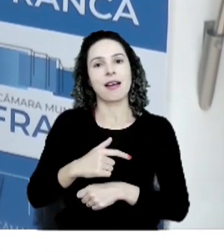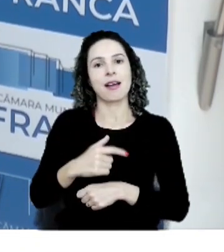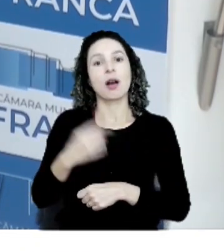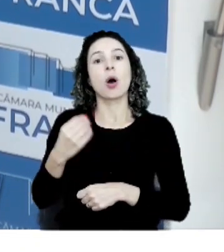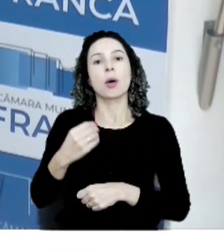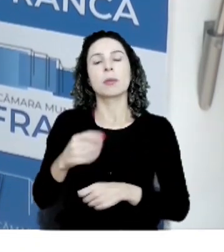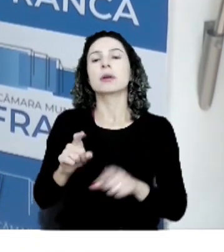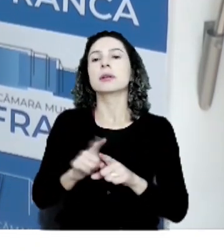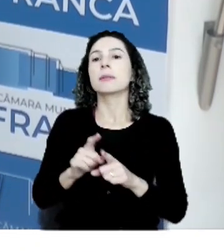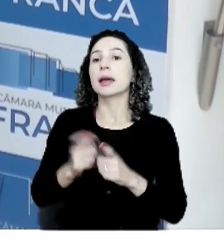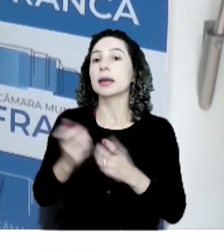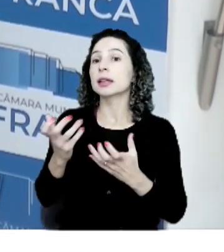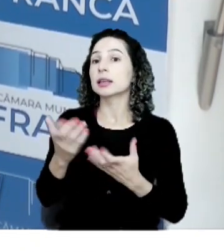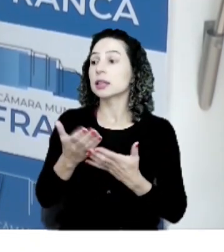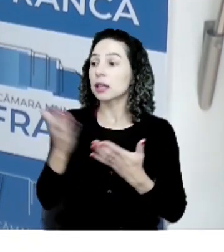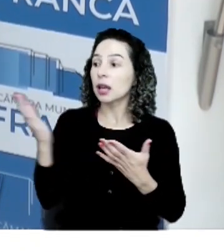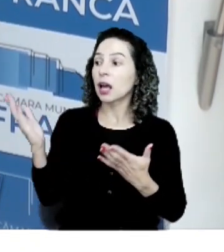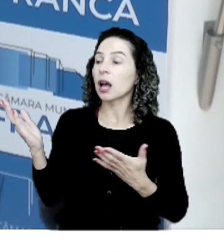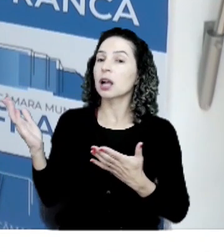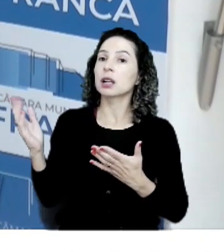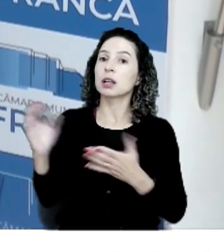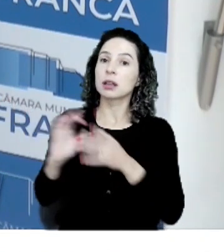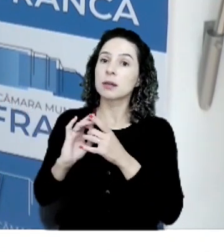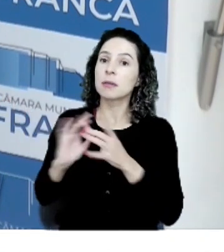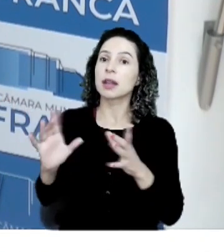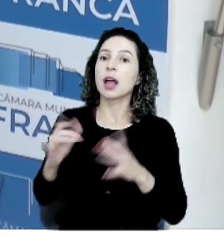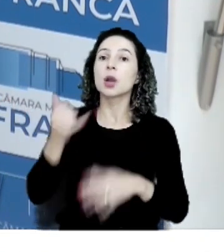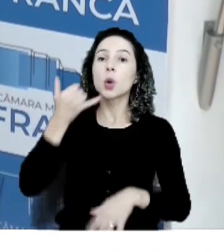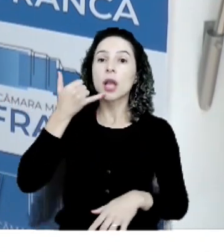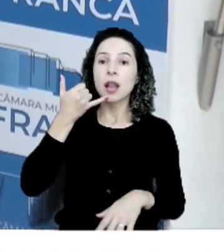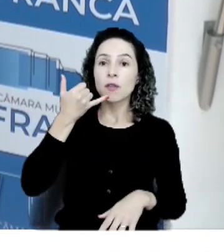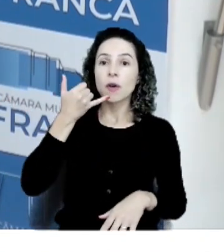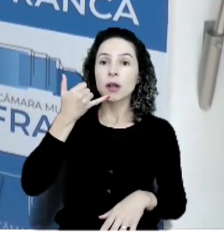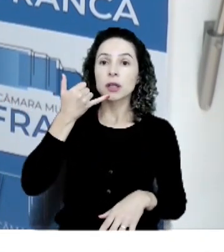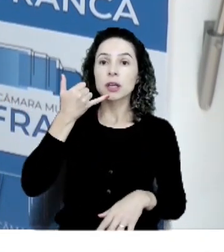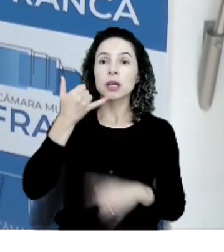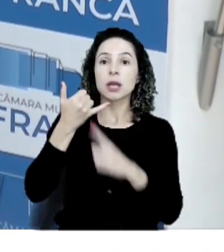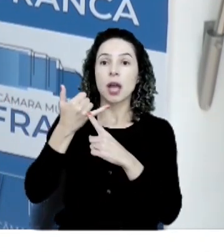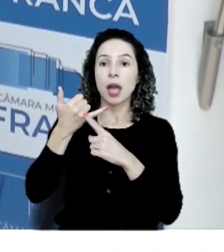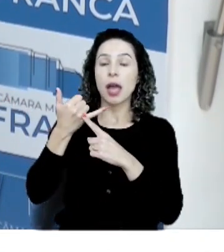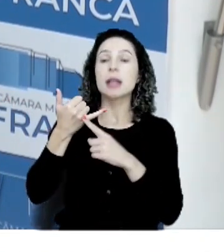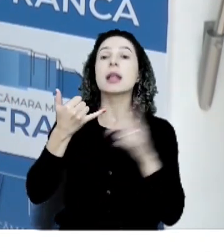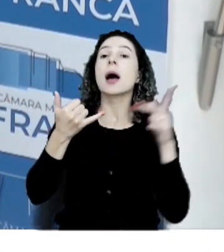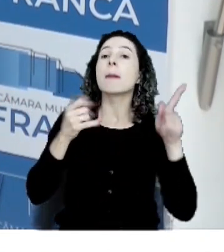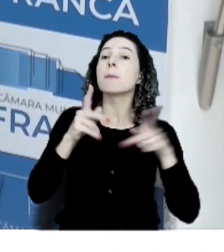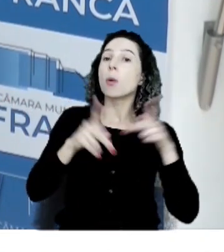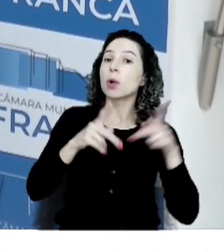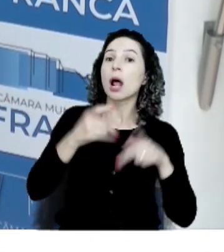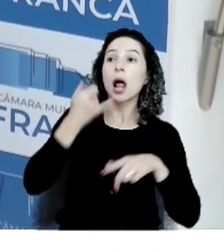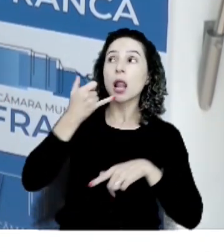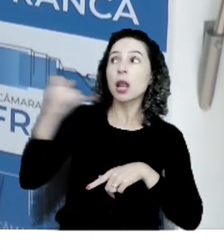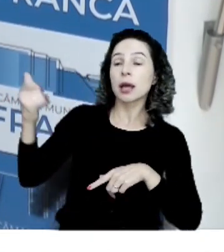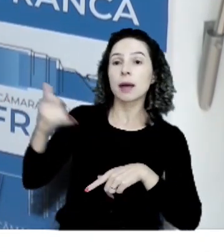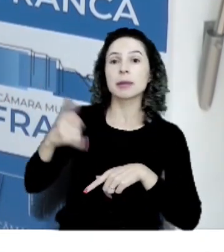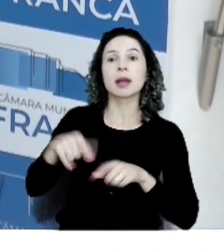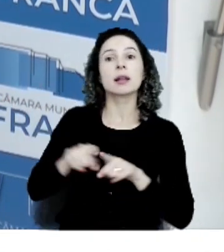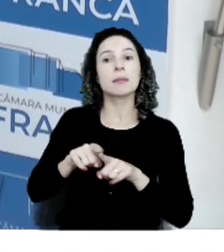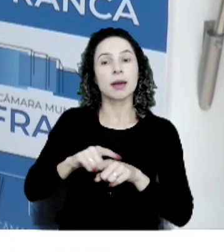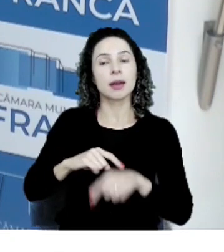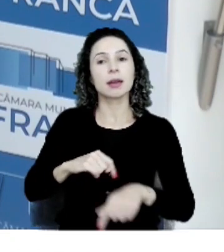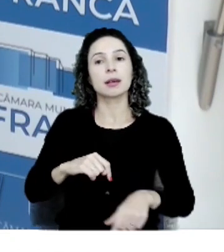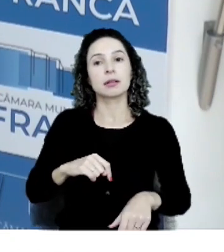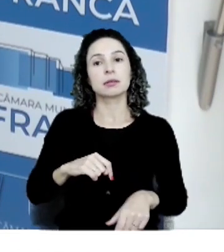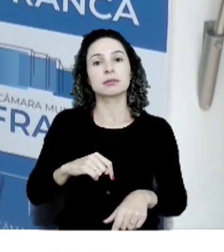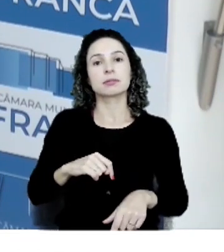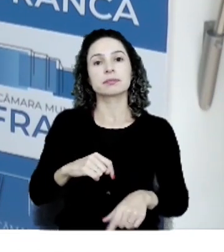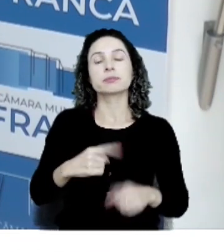gostaria também que eles disponibilizassem um telefone onde a população pudesse ligar para eles também,